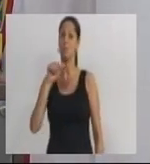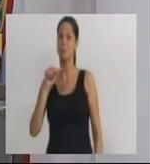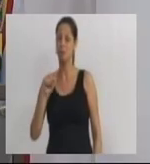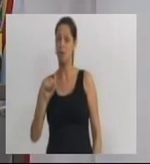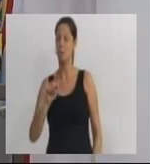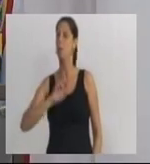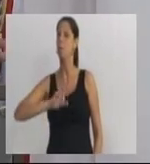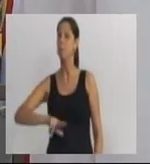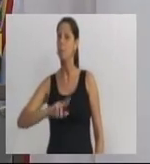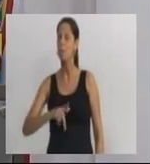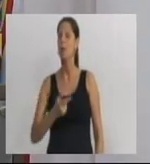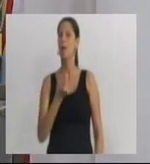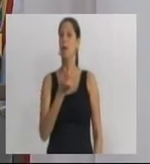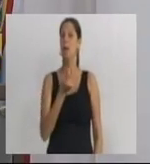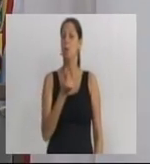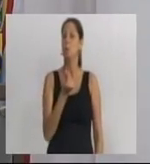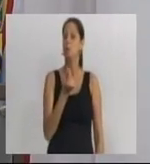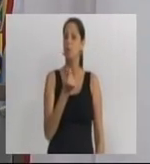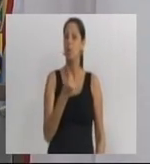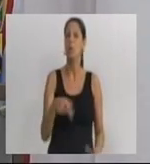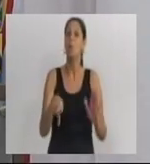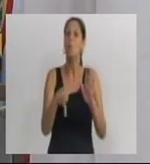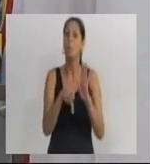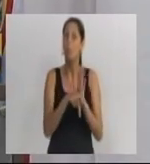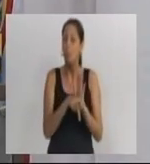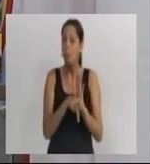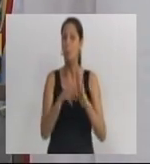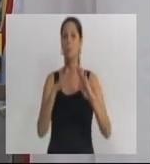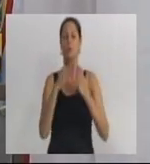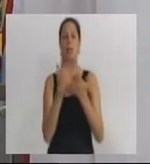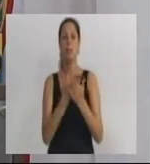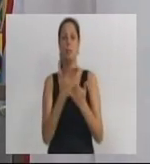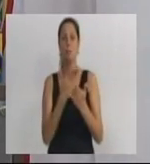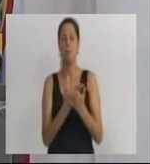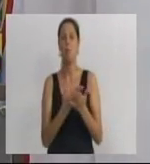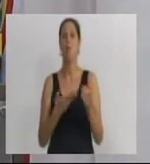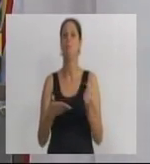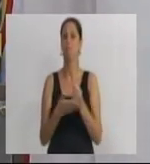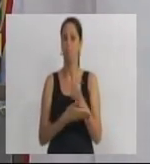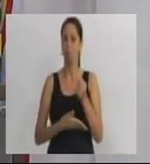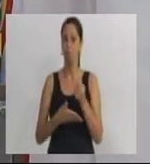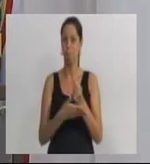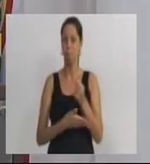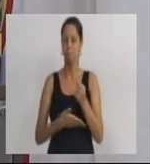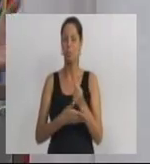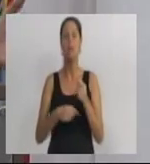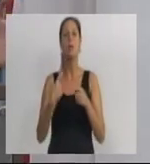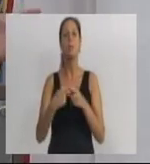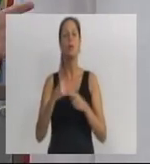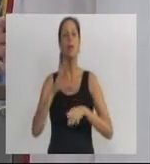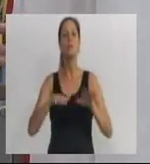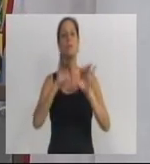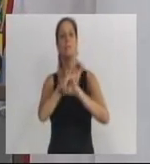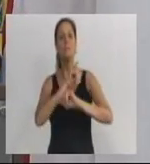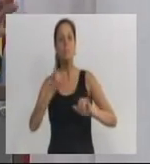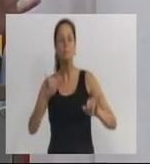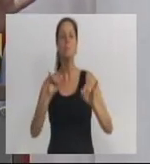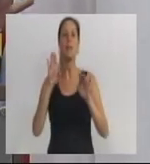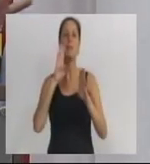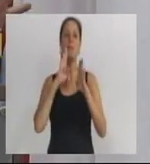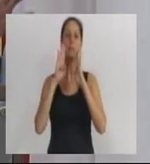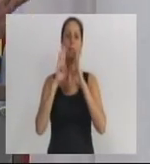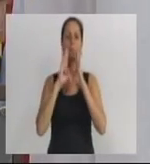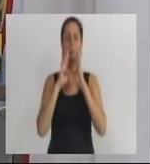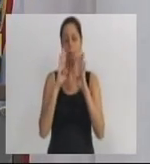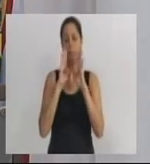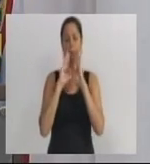crianças do ensino fundamental. É que tem um outro que coloca a notícia, e assim, o Facebook aceita tudo,